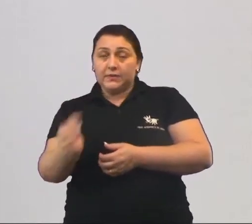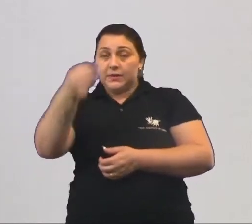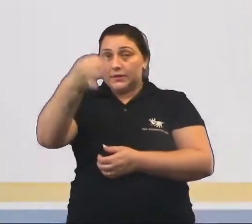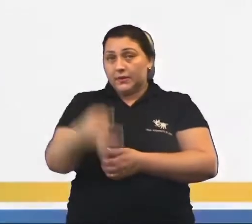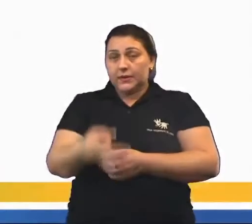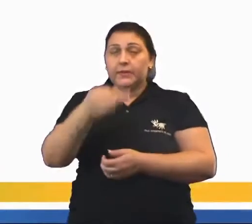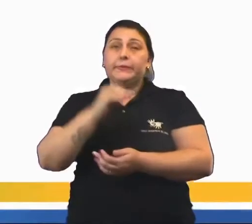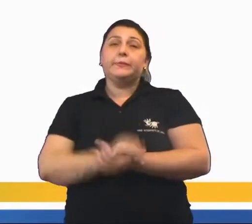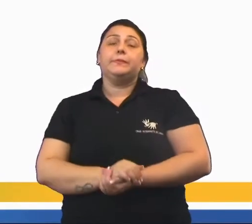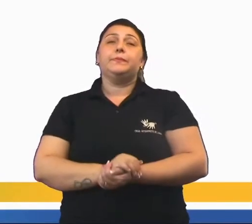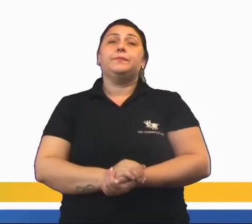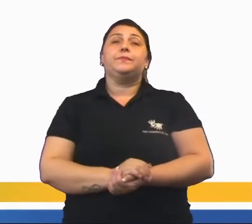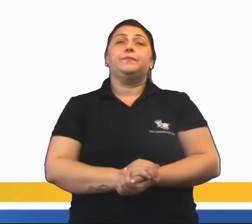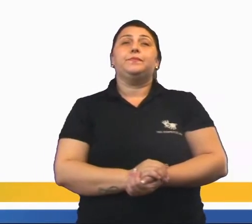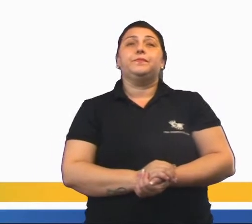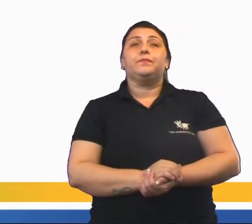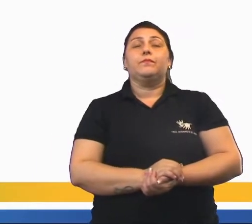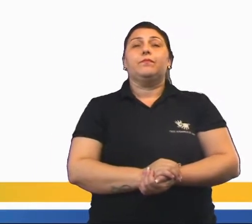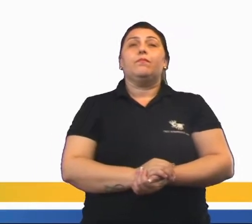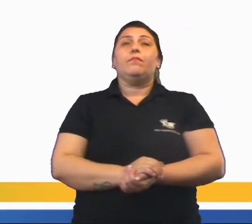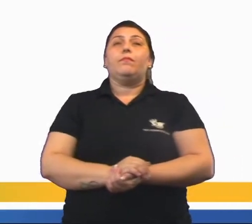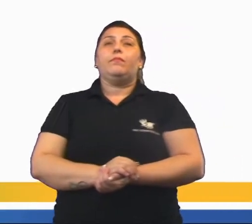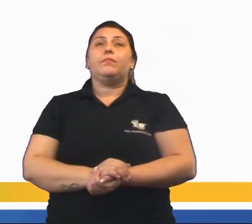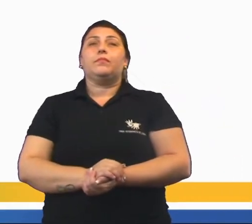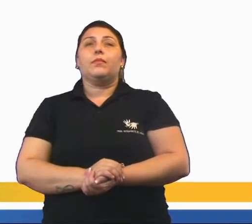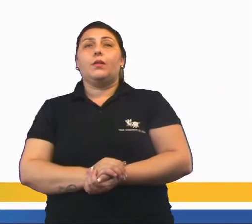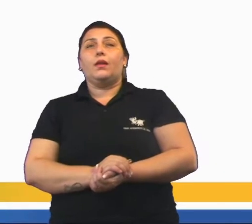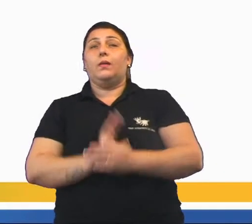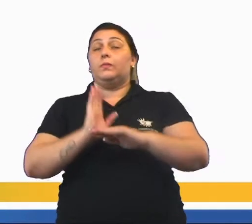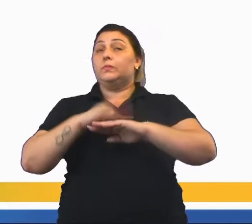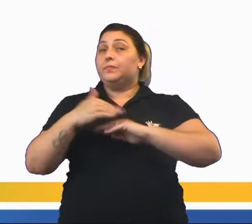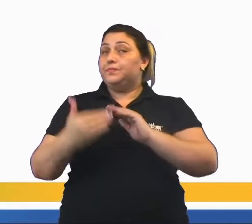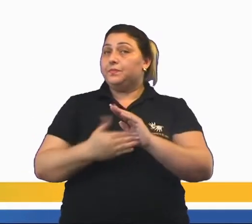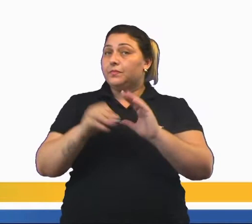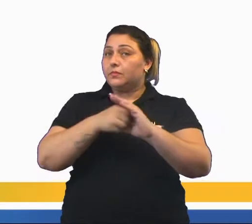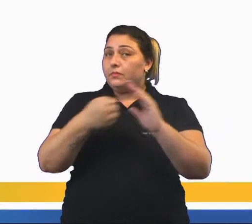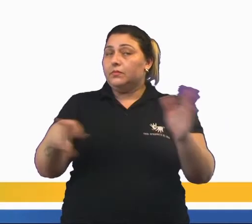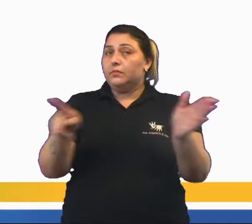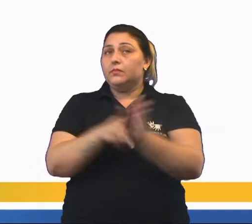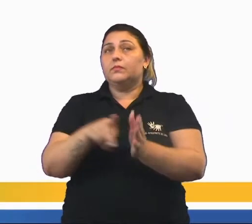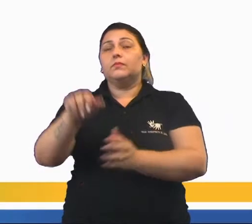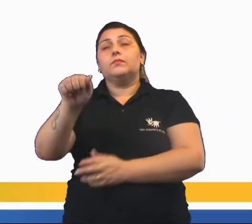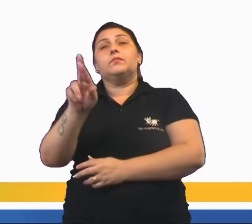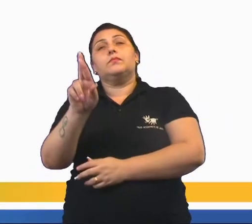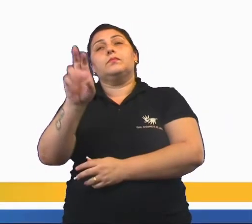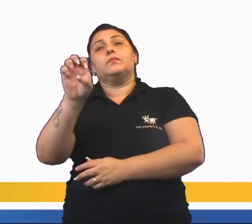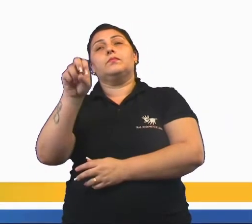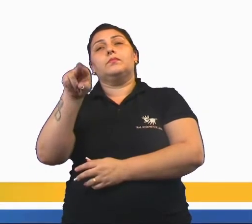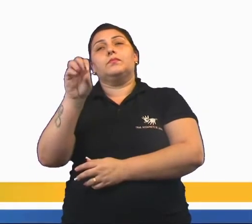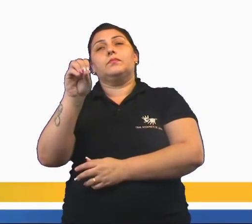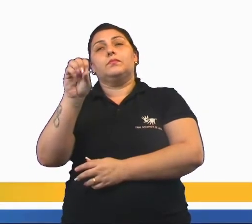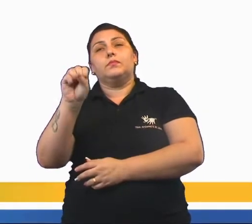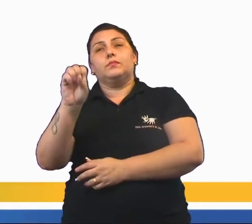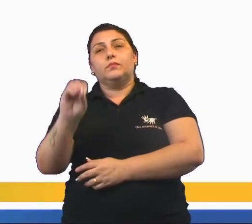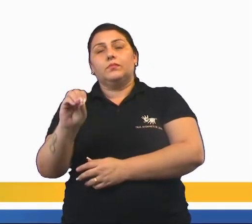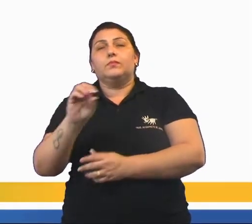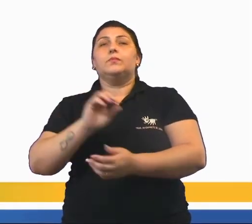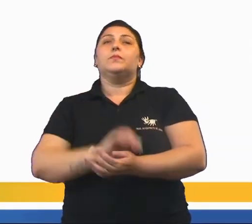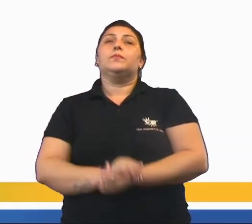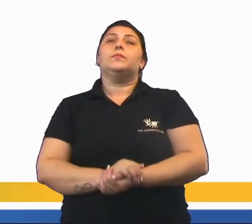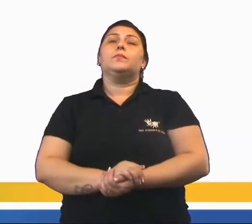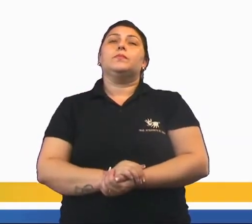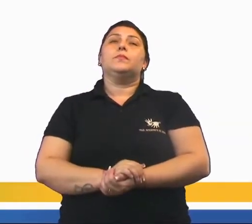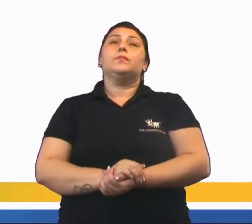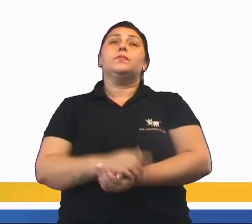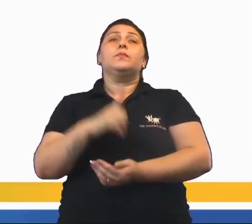está certinho? Olha só, todas essas características são do solo arenoso.